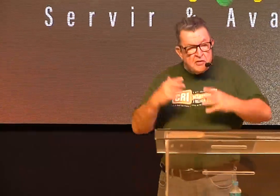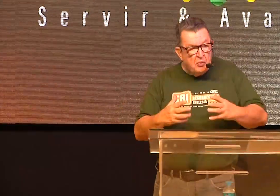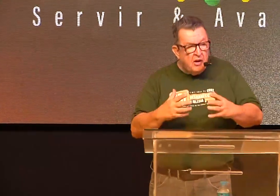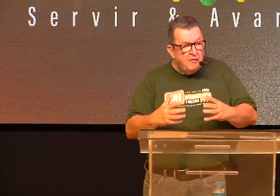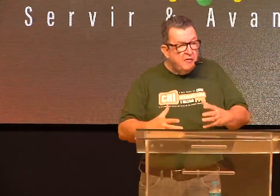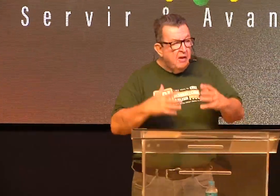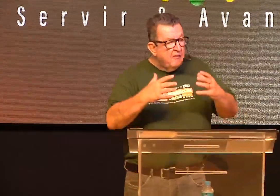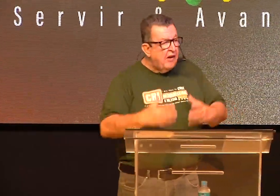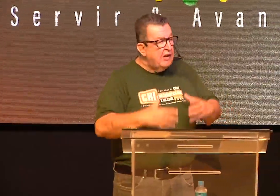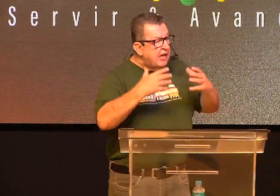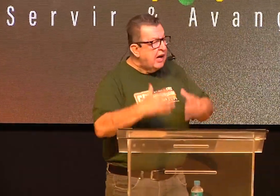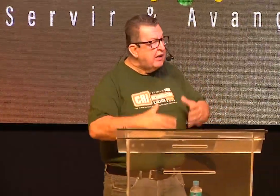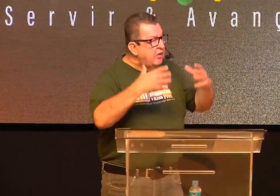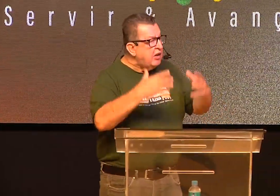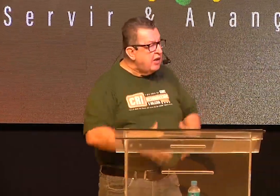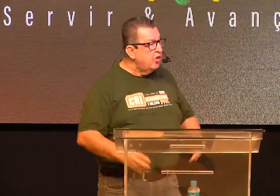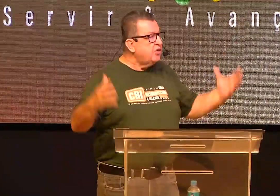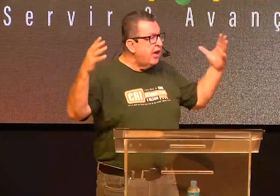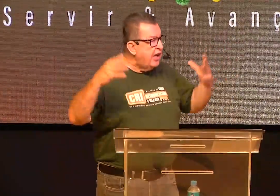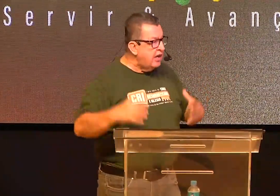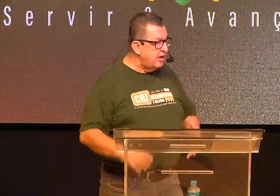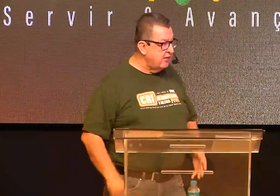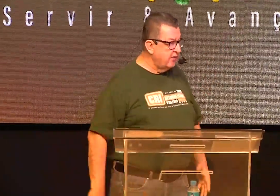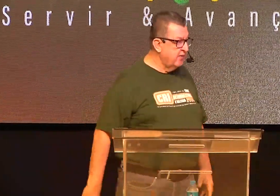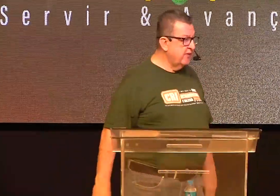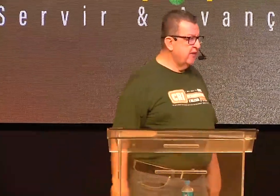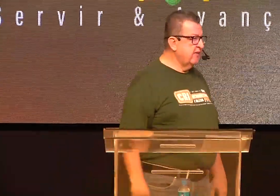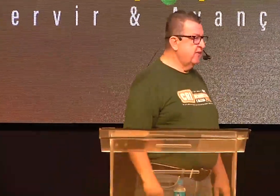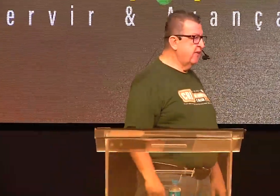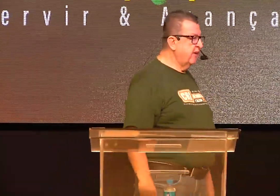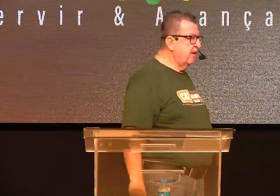Nós precisamos validar aquilo que Deus tem.